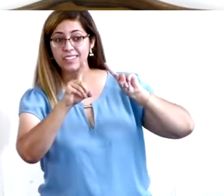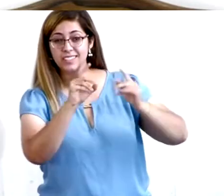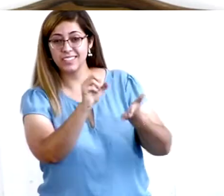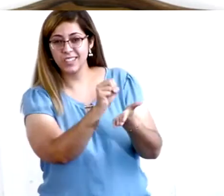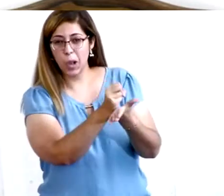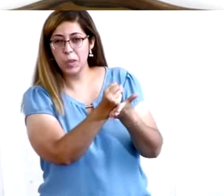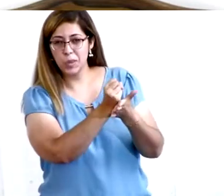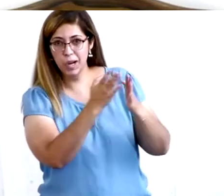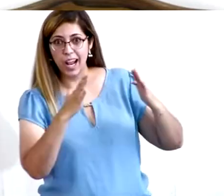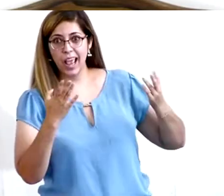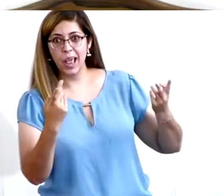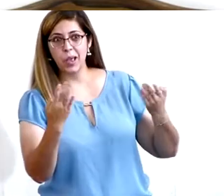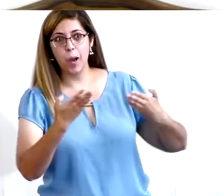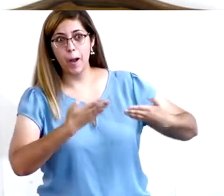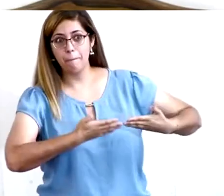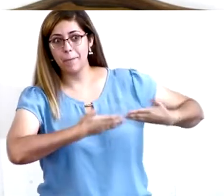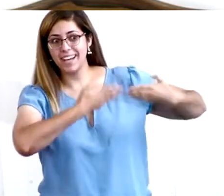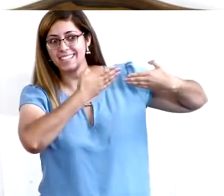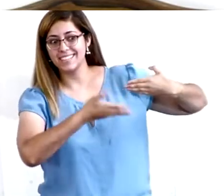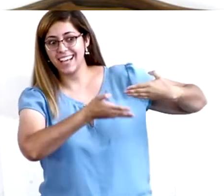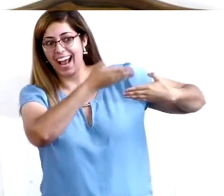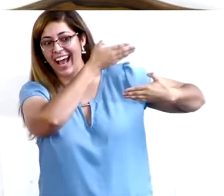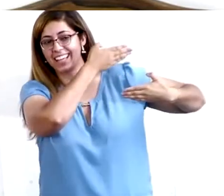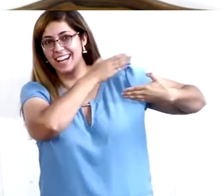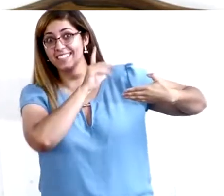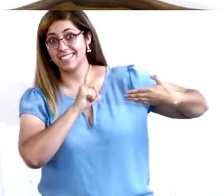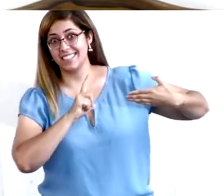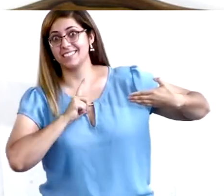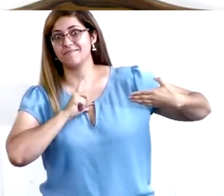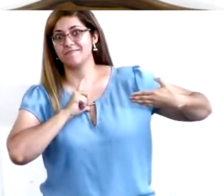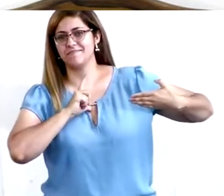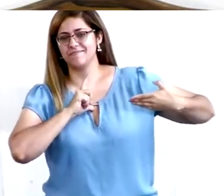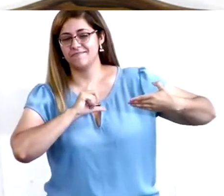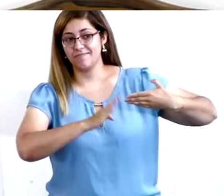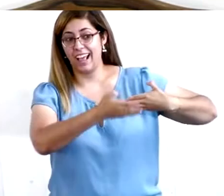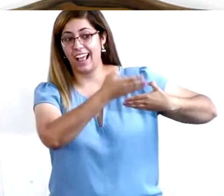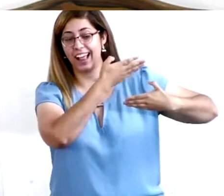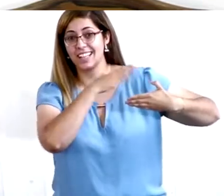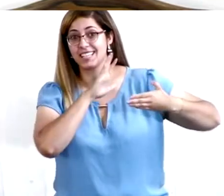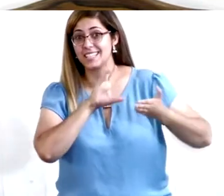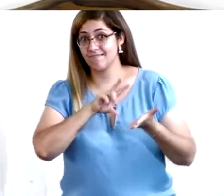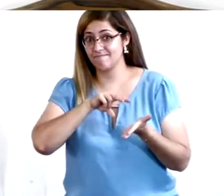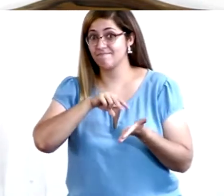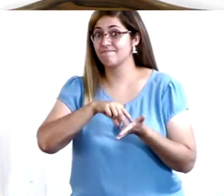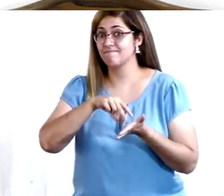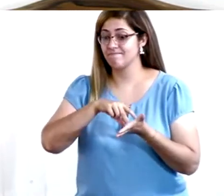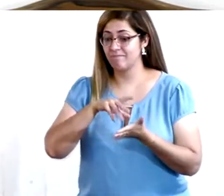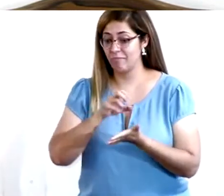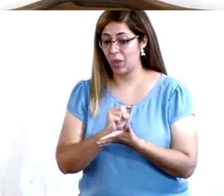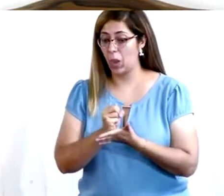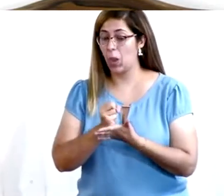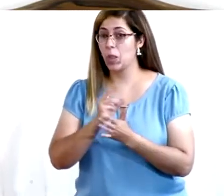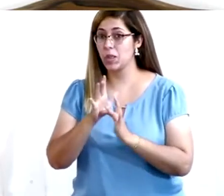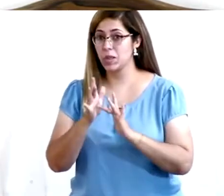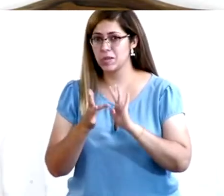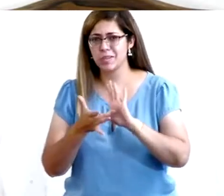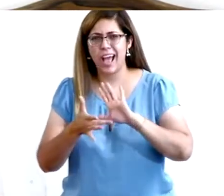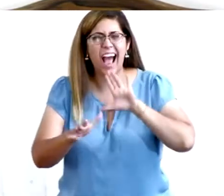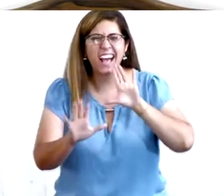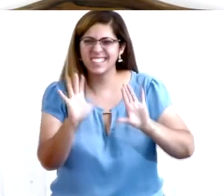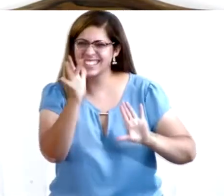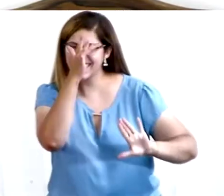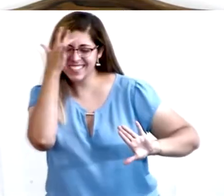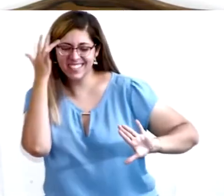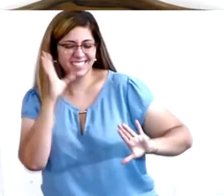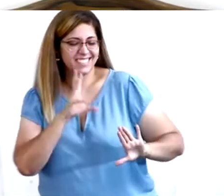pode identificar. Assim, hoje muitos vivem com Deus. Eles amam o Filho de Maria, eles amam